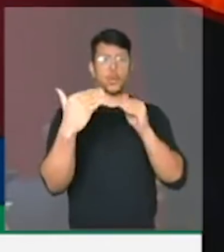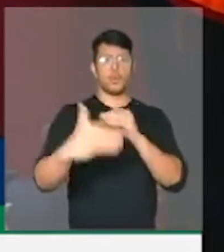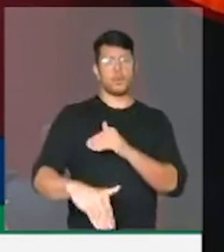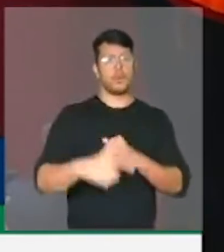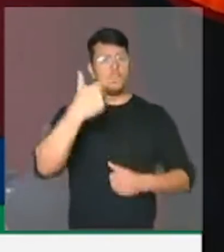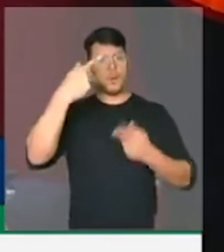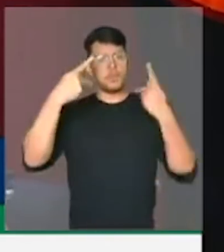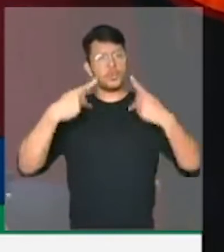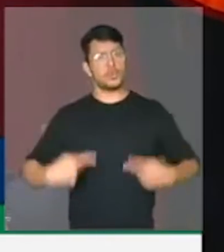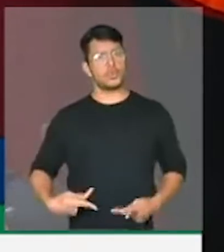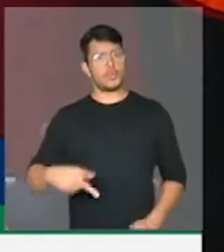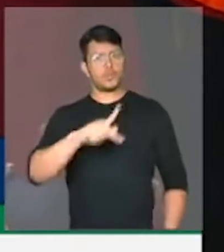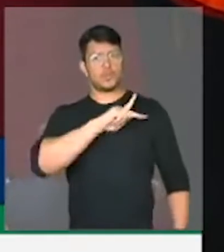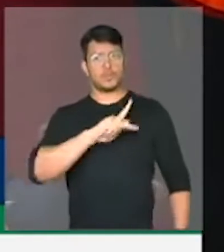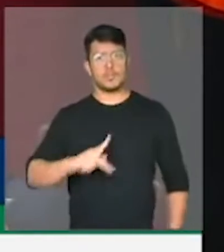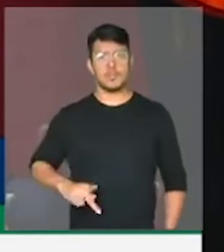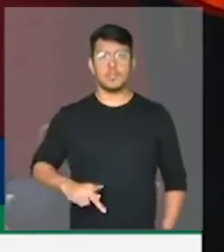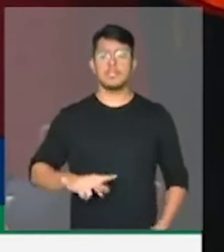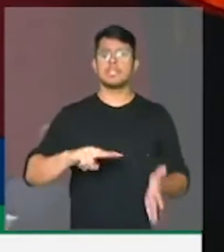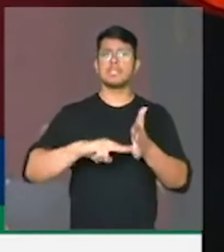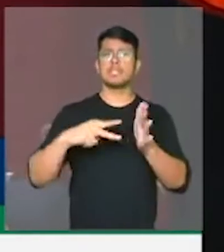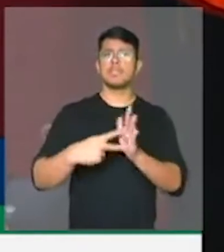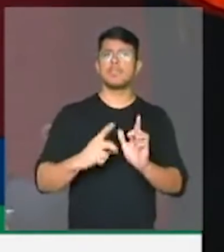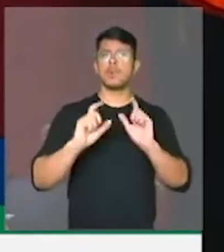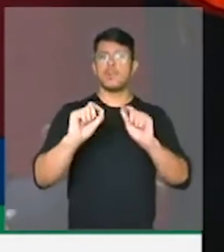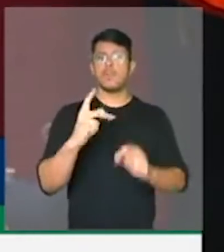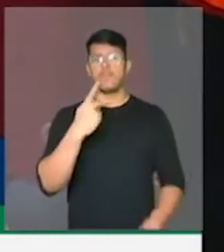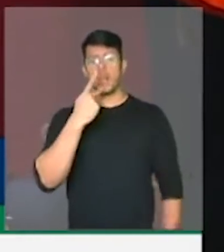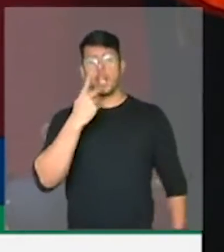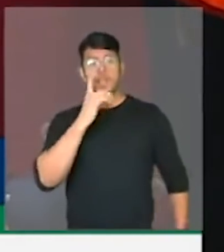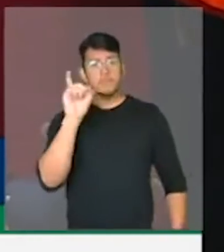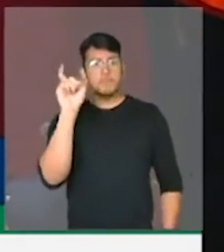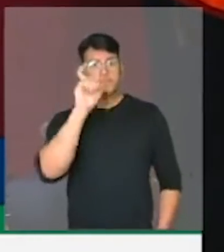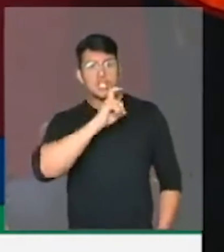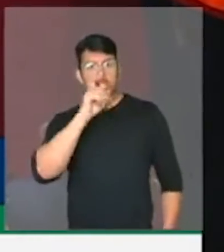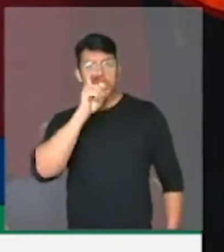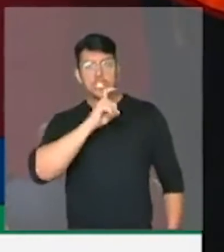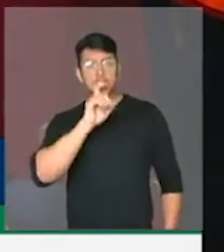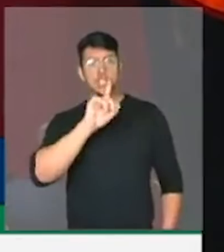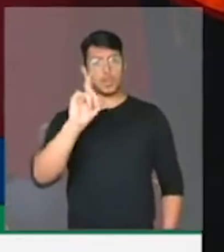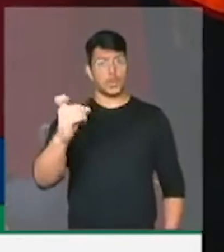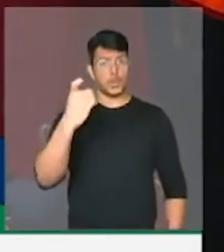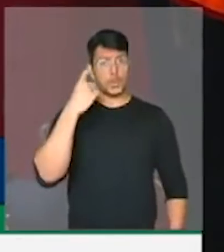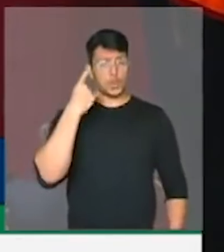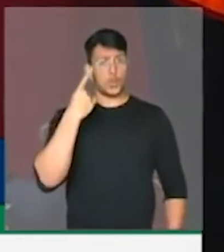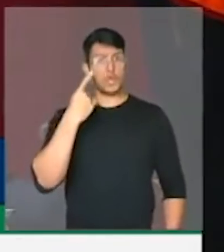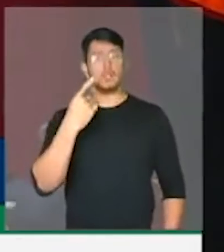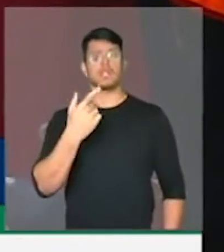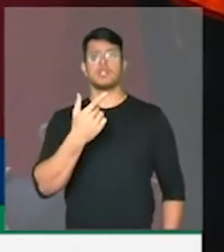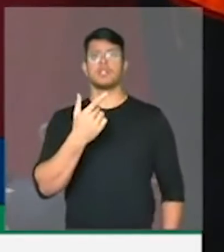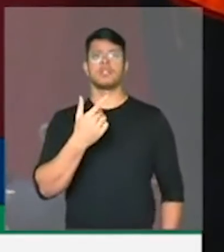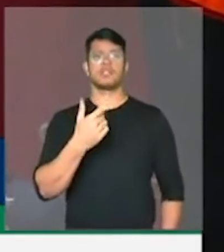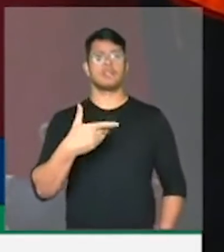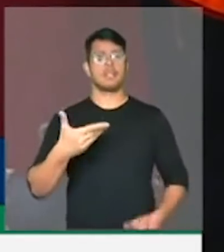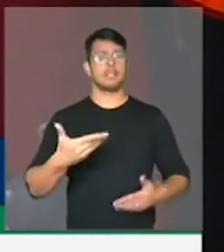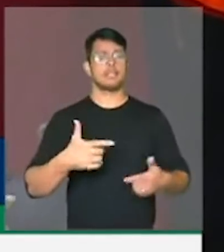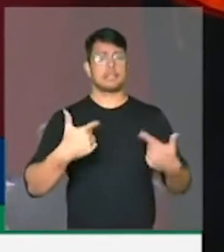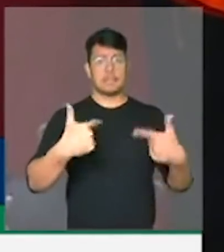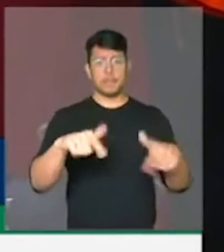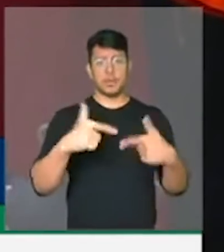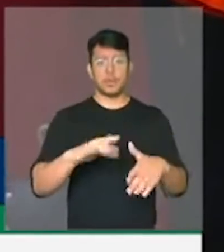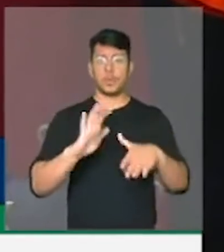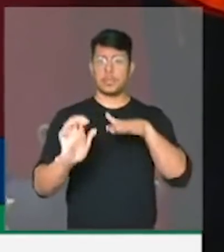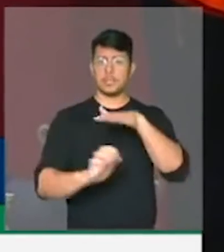da República, se referia à mentira contada pelo ex-funcionário da empresa Iacons durante